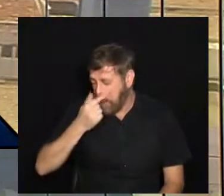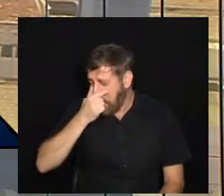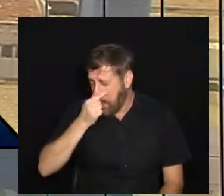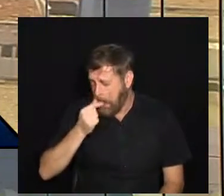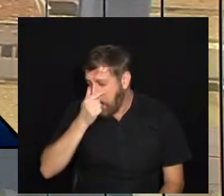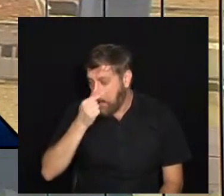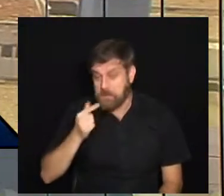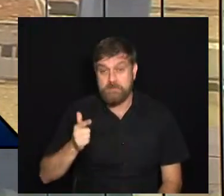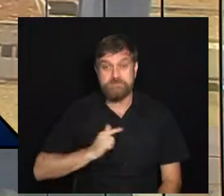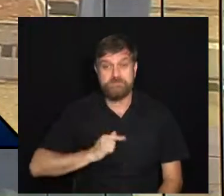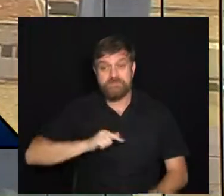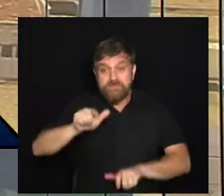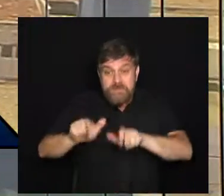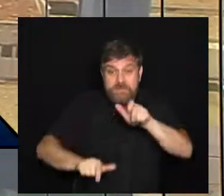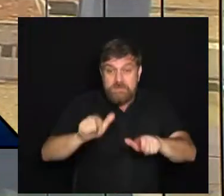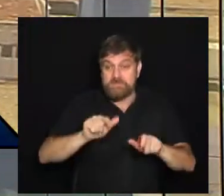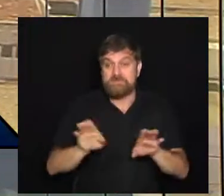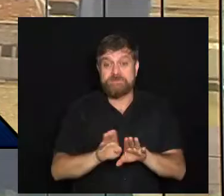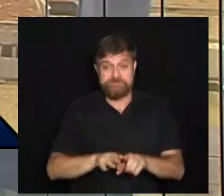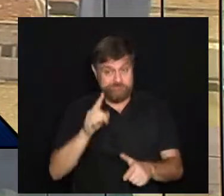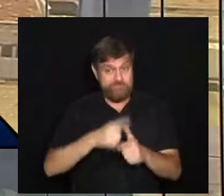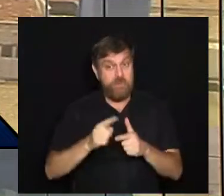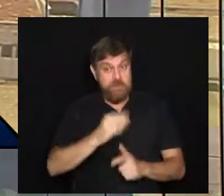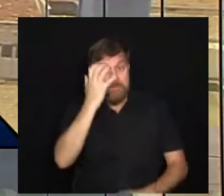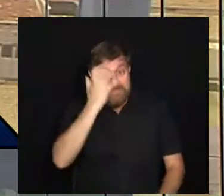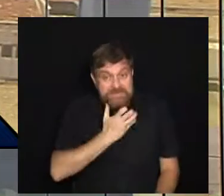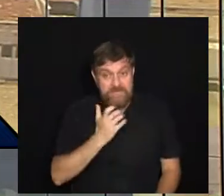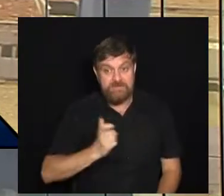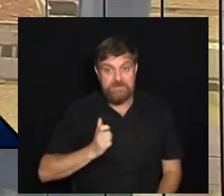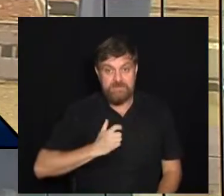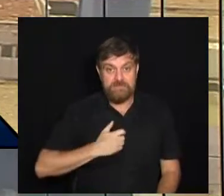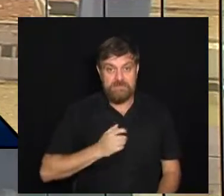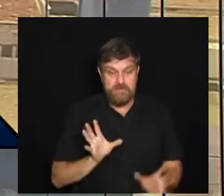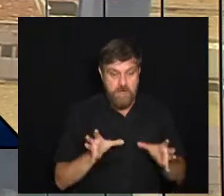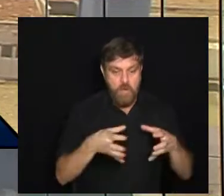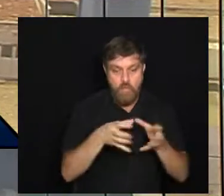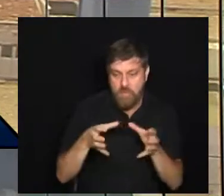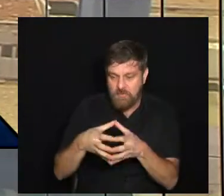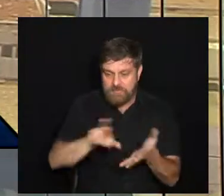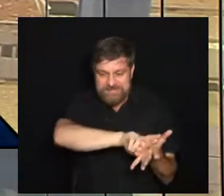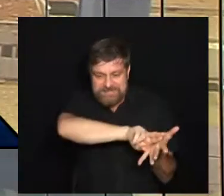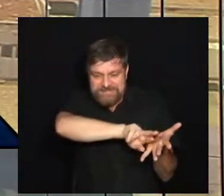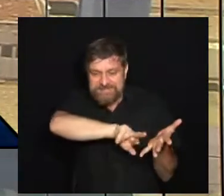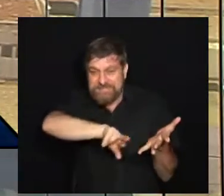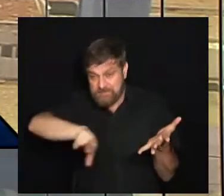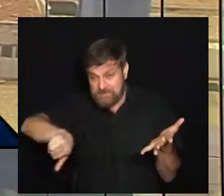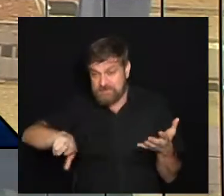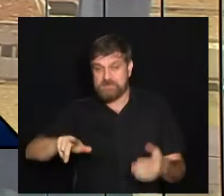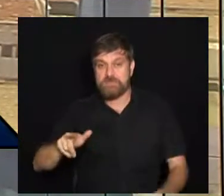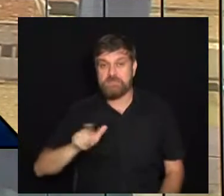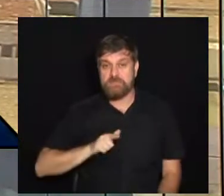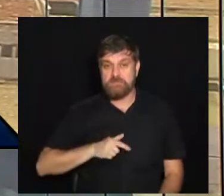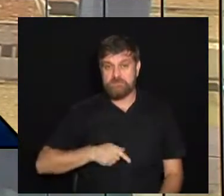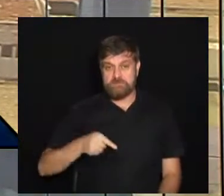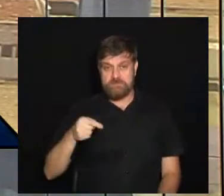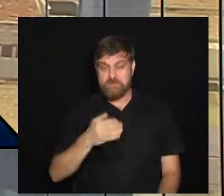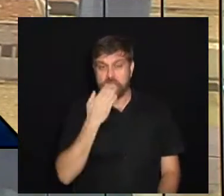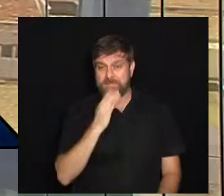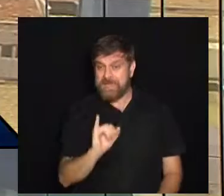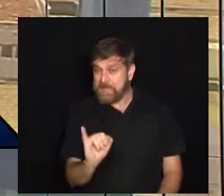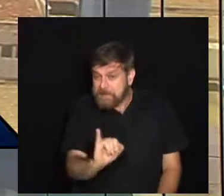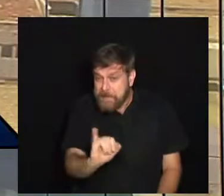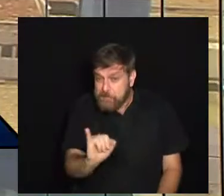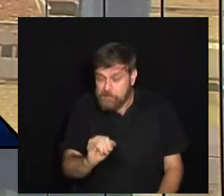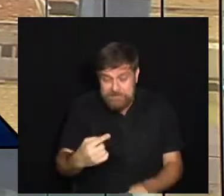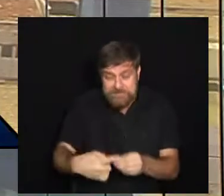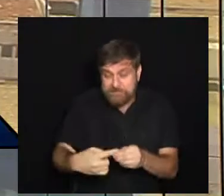né e outros vão evoluir com quadros respiratórios graves então tem todo o espectro né agora se você ainda atuba não sei como é